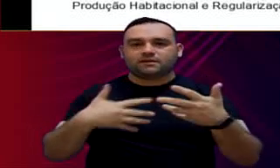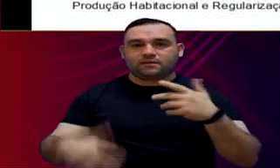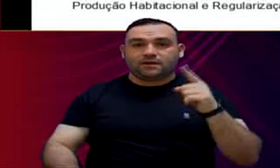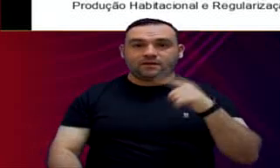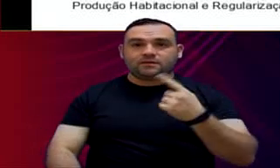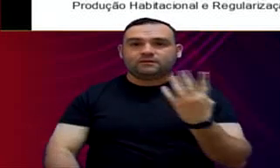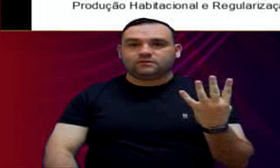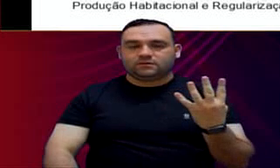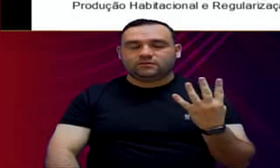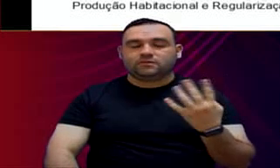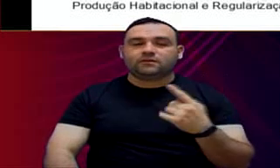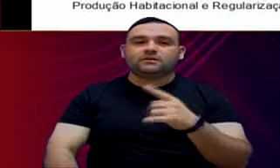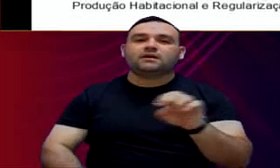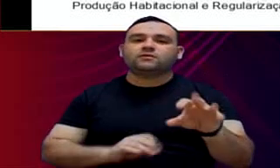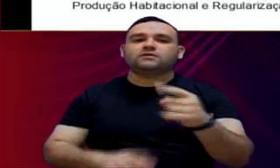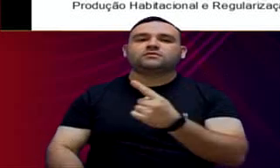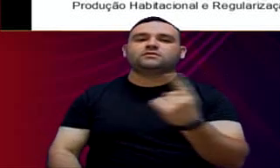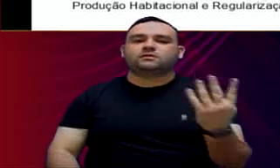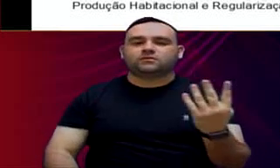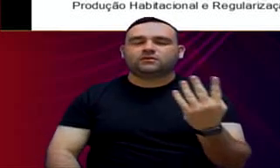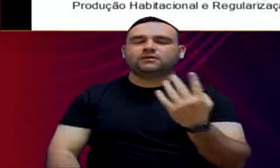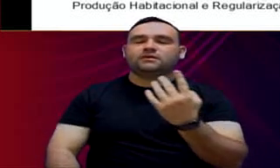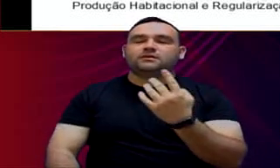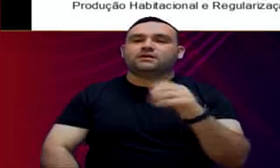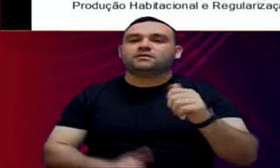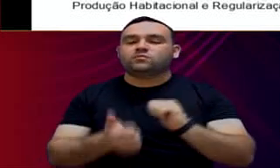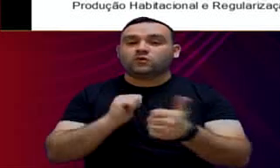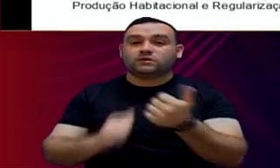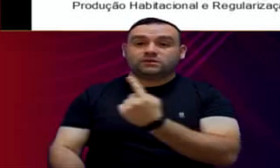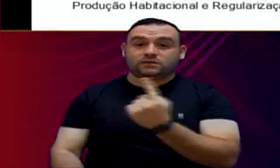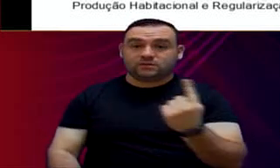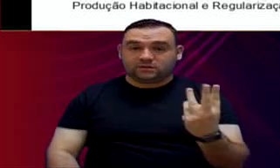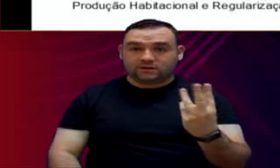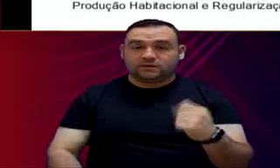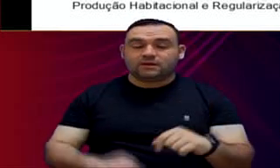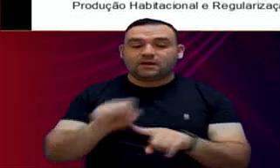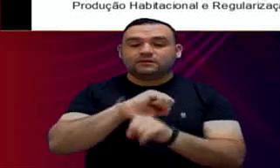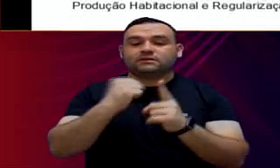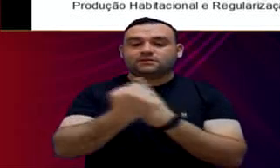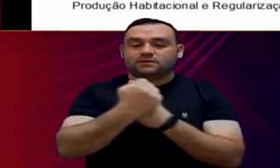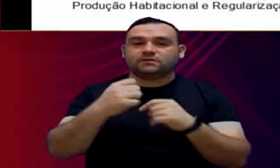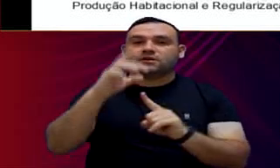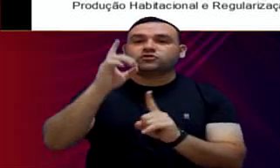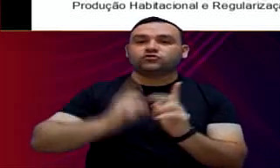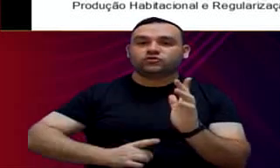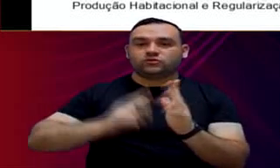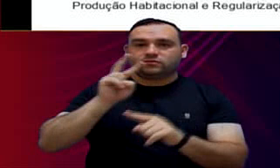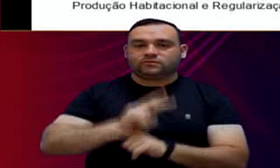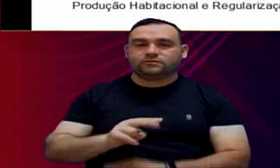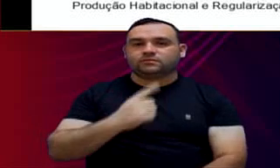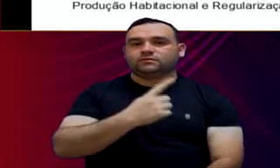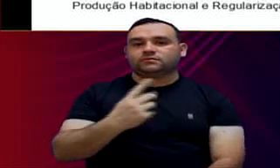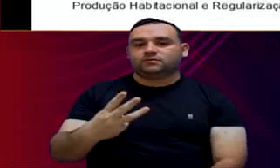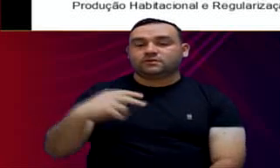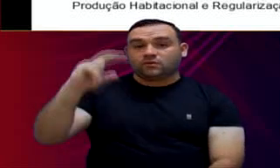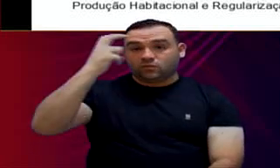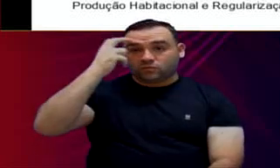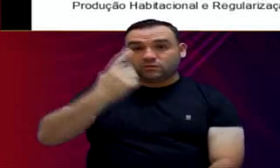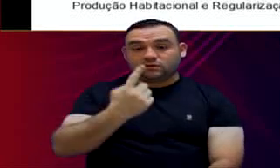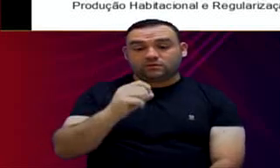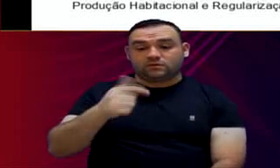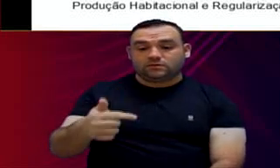114 educação 114 esportes 113 Assistência Social e defesa dos direitos 113 cultura